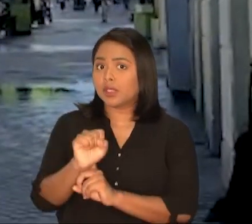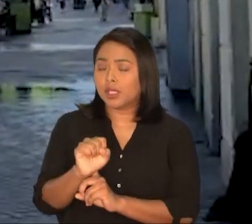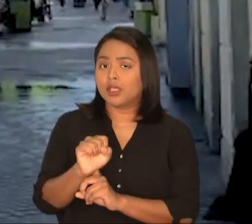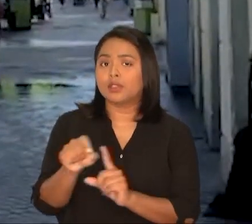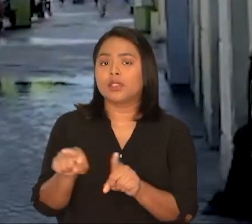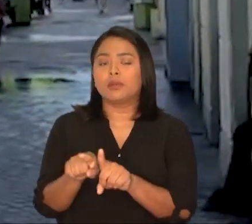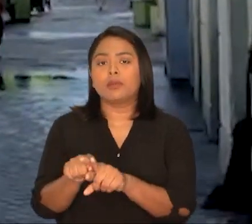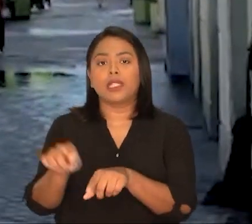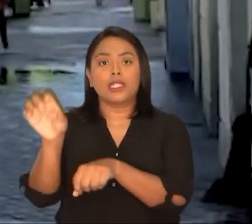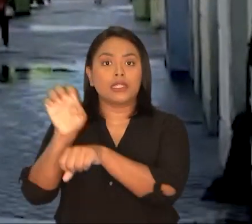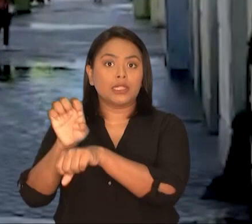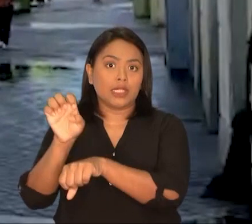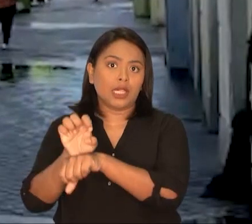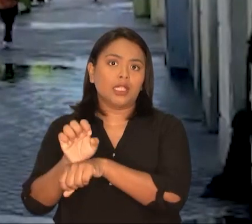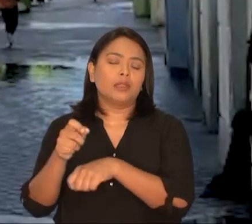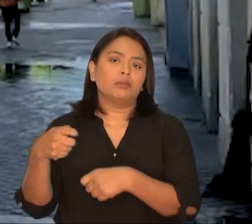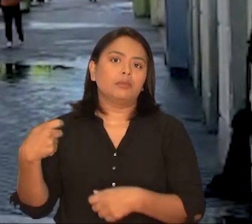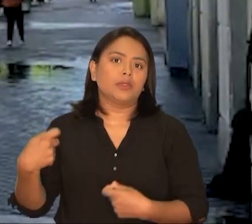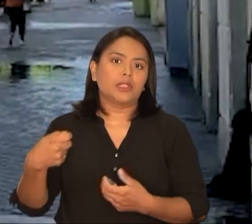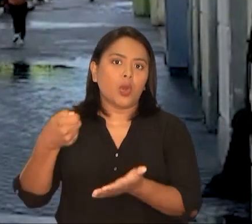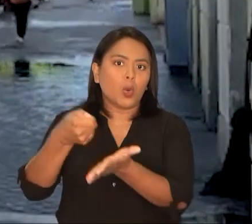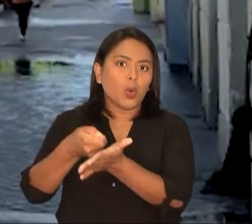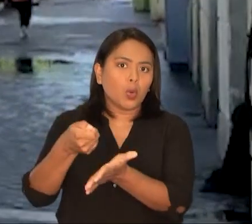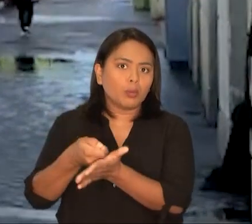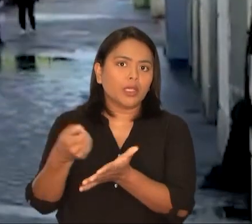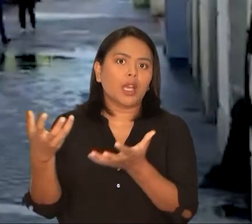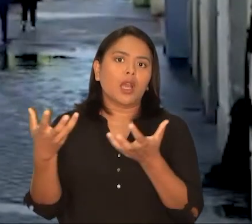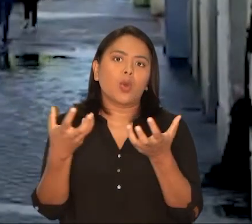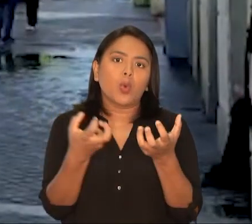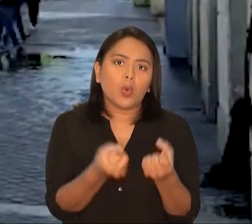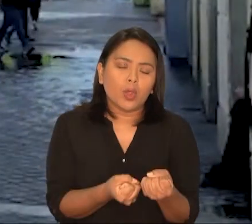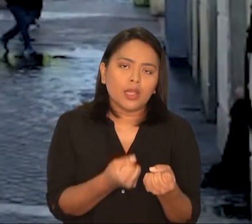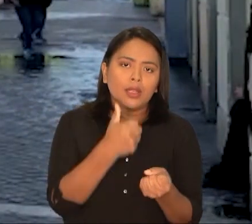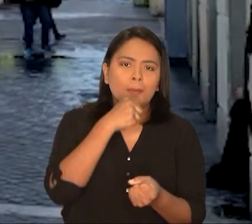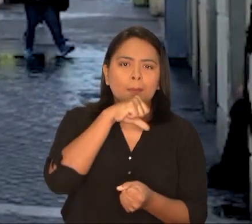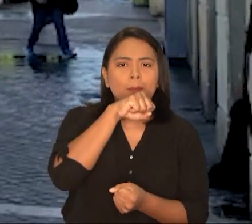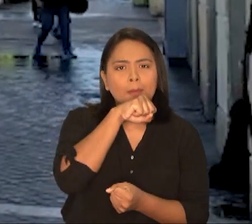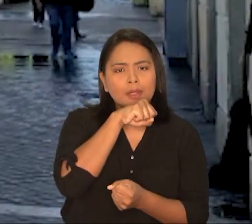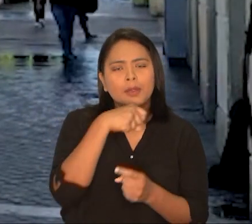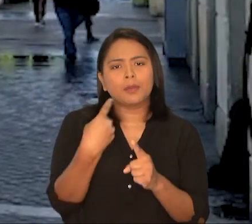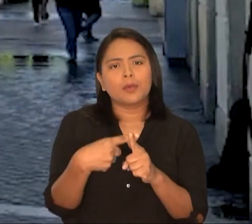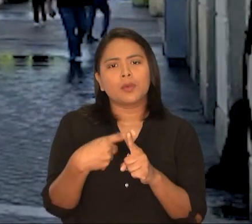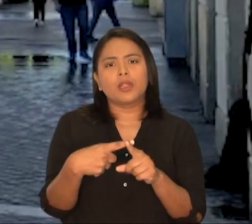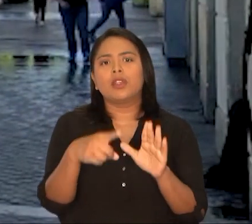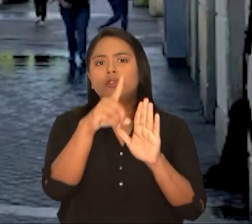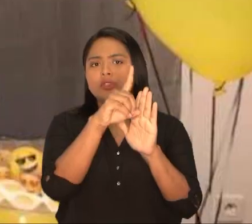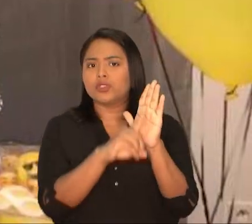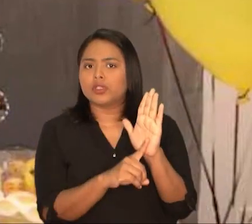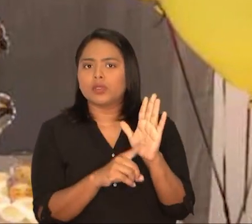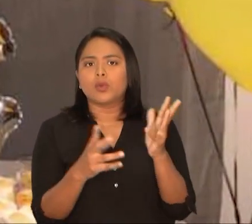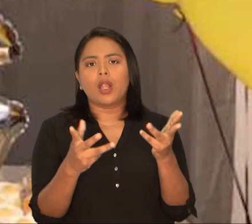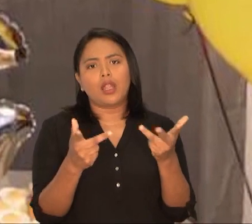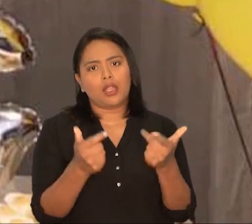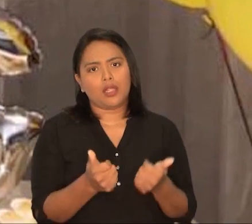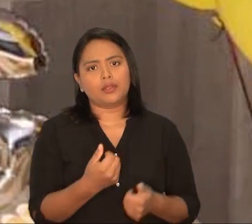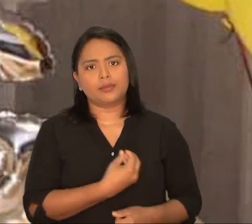o Estado têm o dever de acolher a mãe, pois ela tem o direito à qualidade de